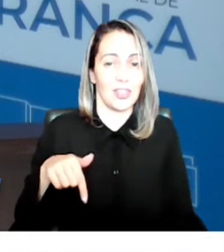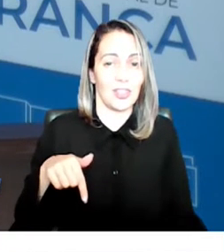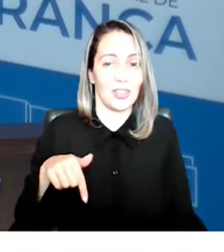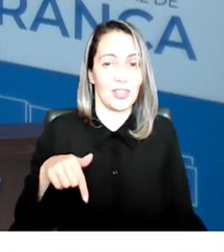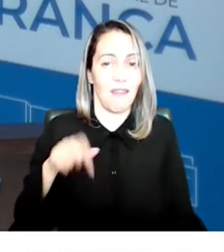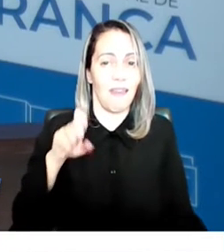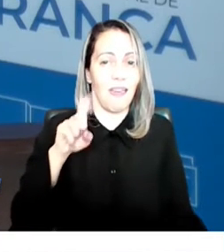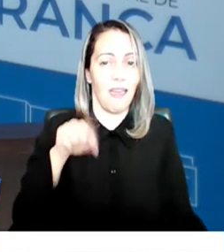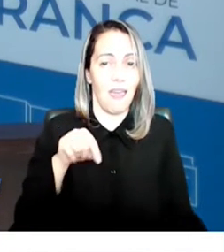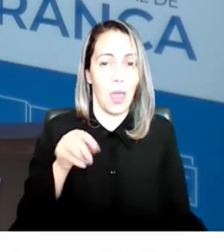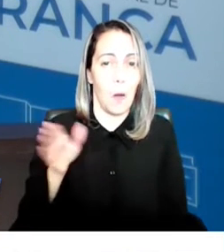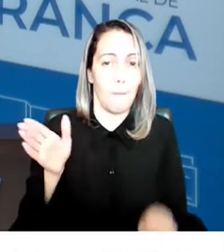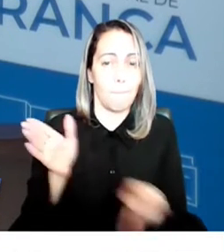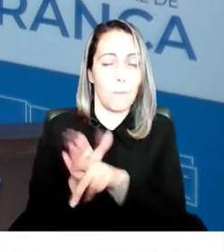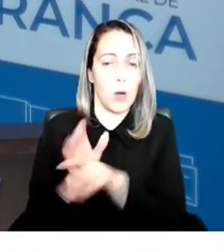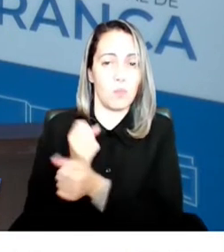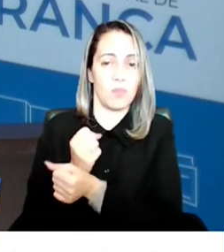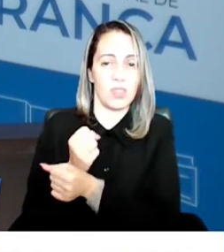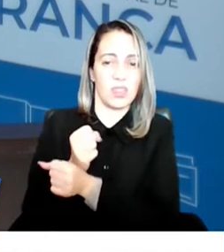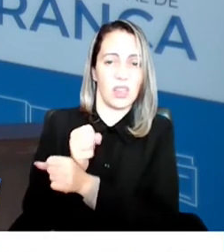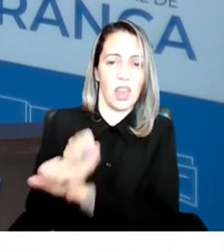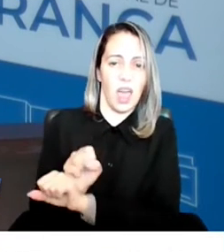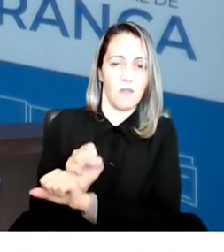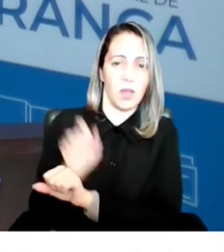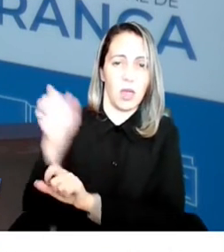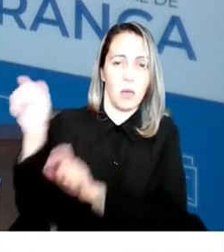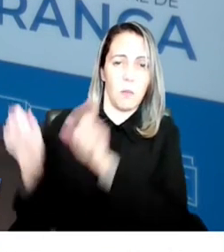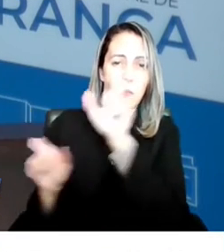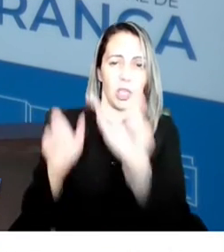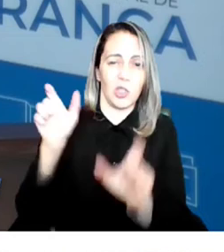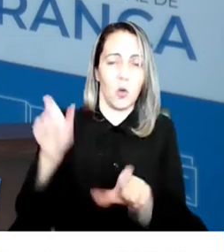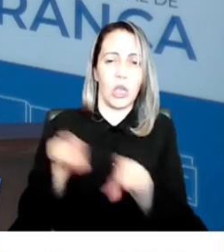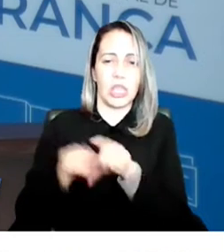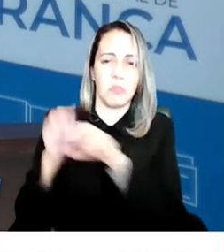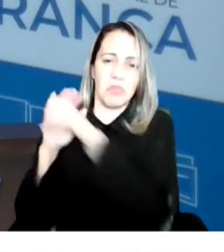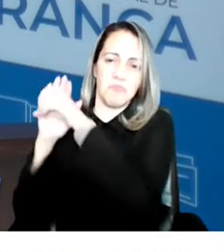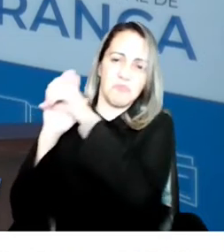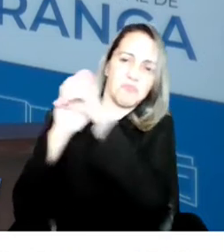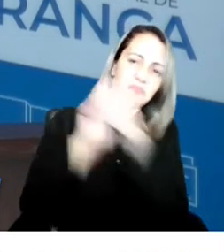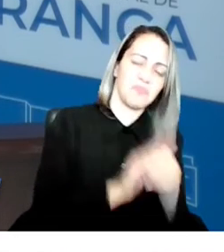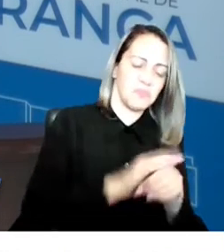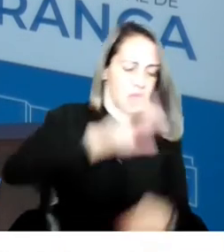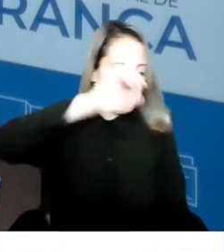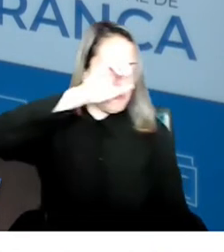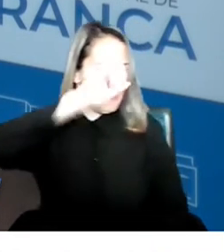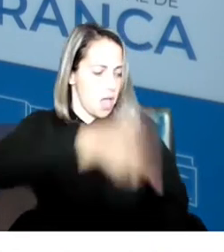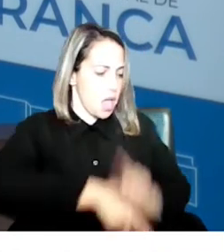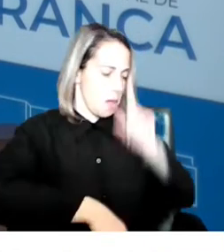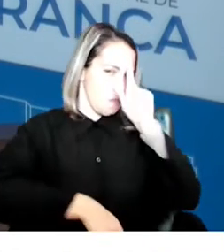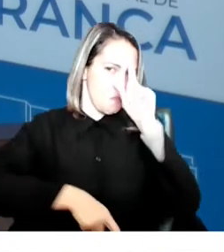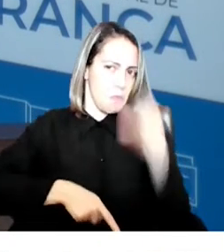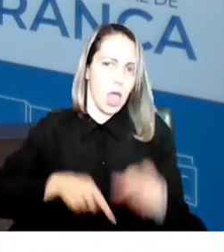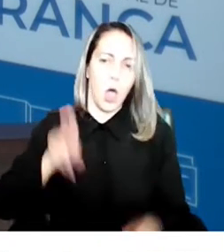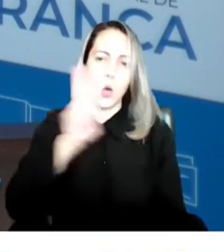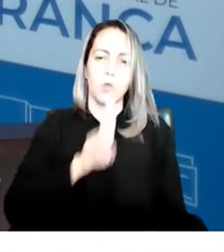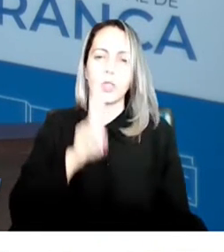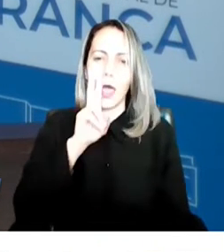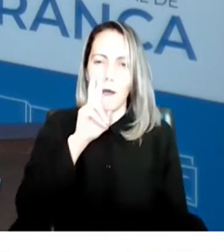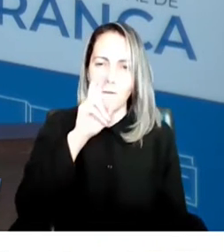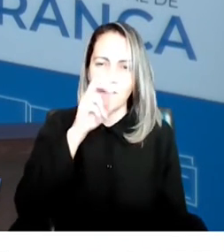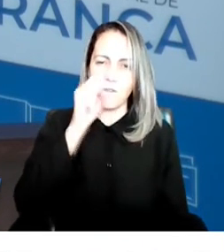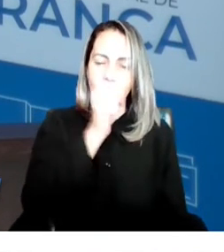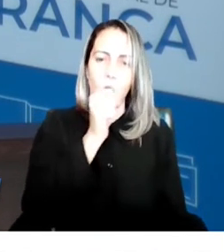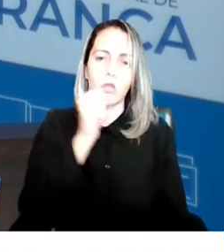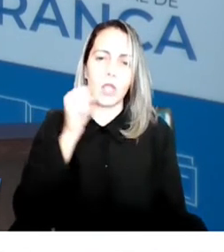escravização de pessoas e de domínio da força, imposição de força sobre os corpos, sobre as